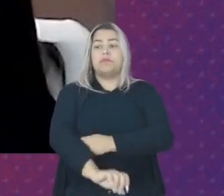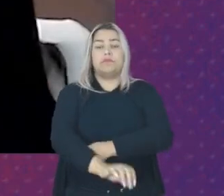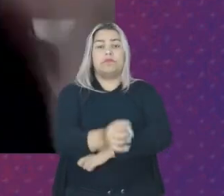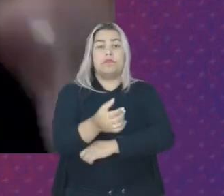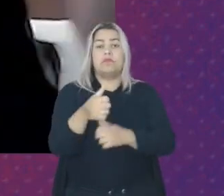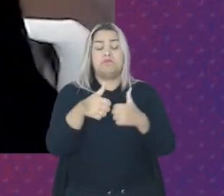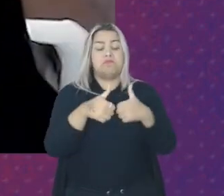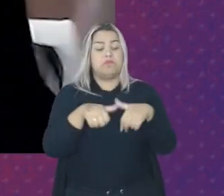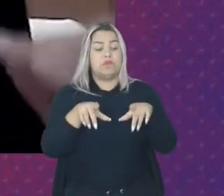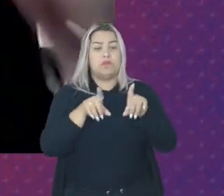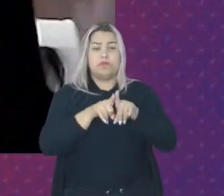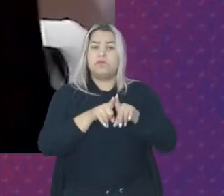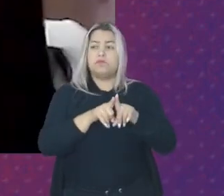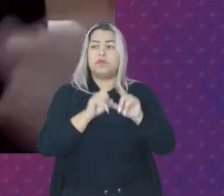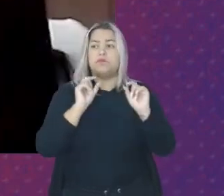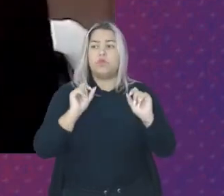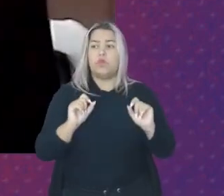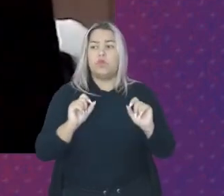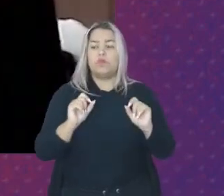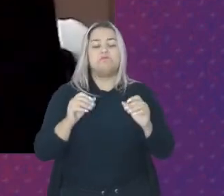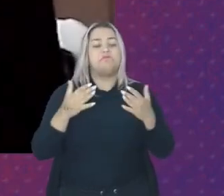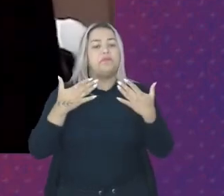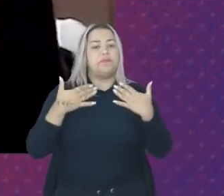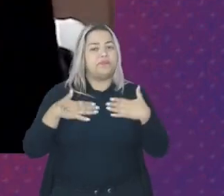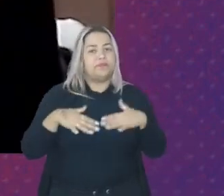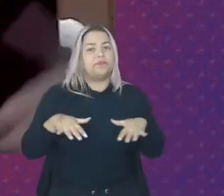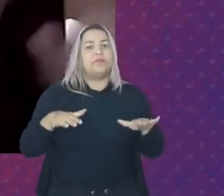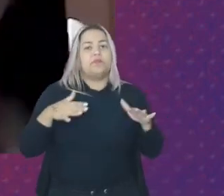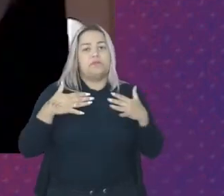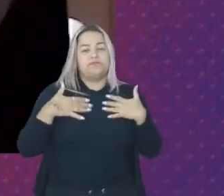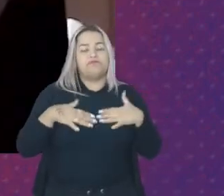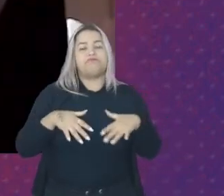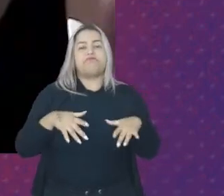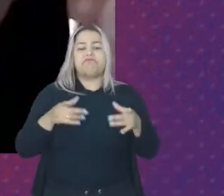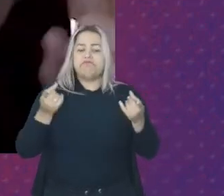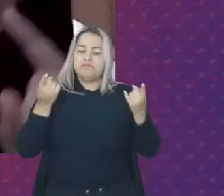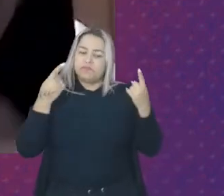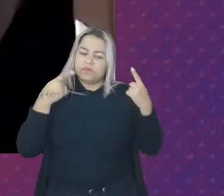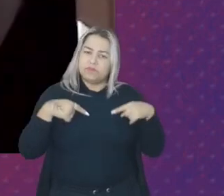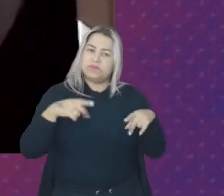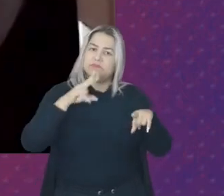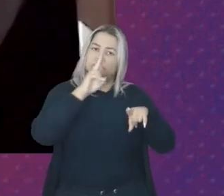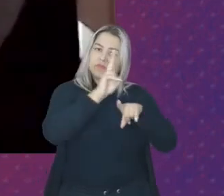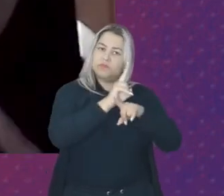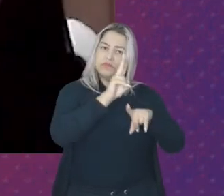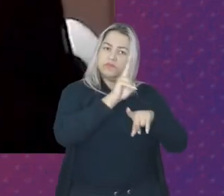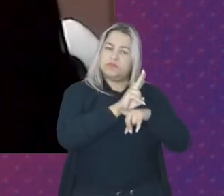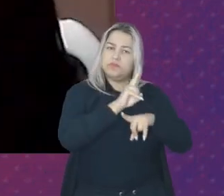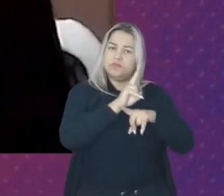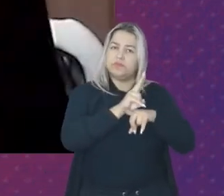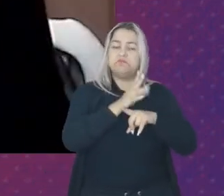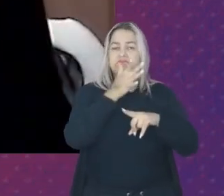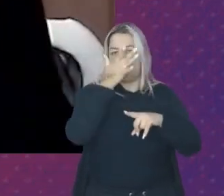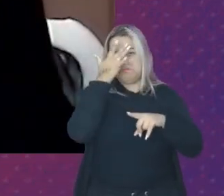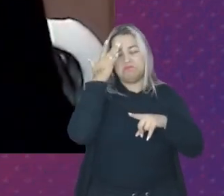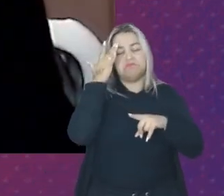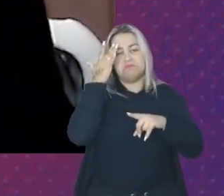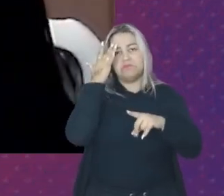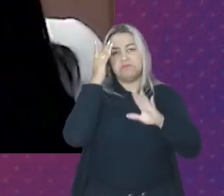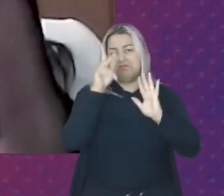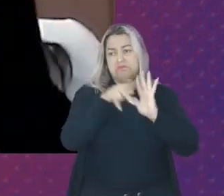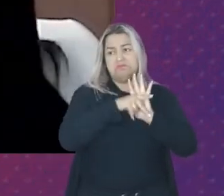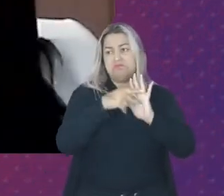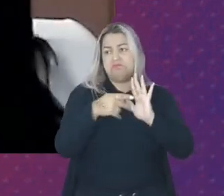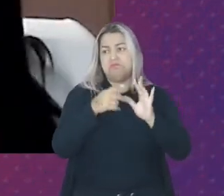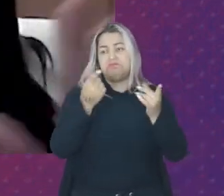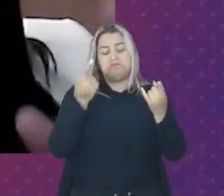está completamente confortável de ser e defender quem ela é.